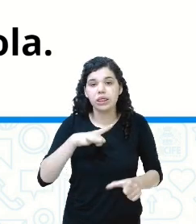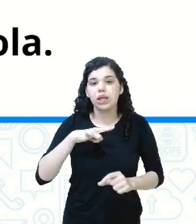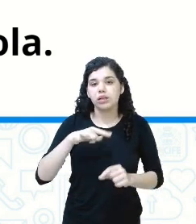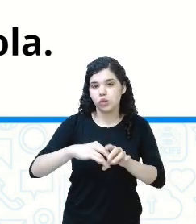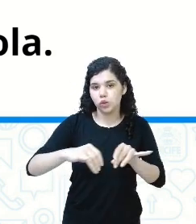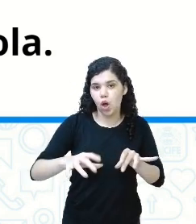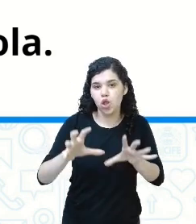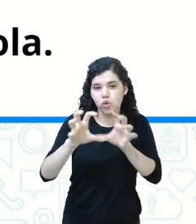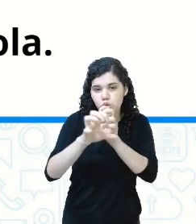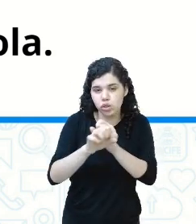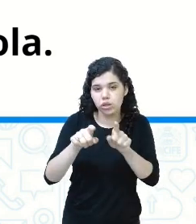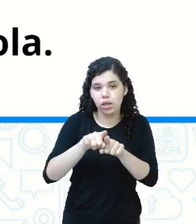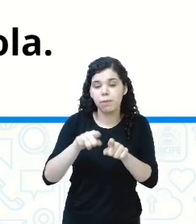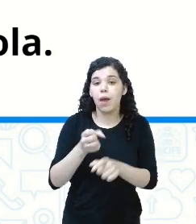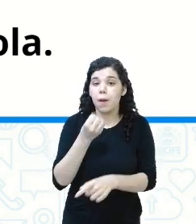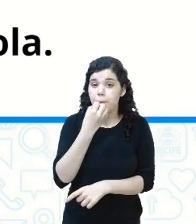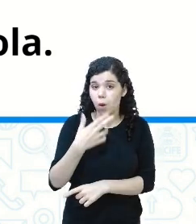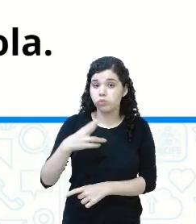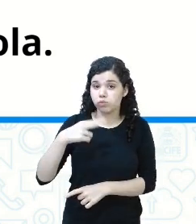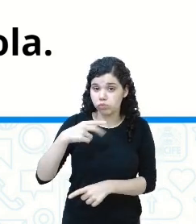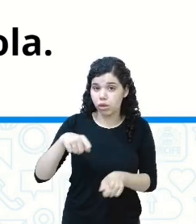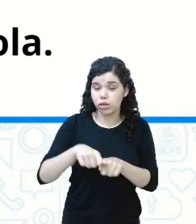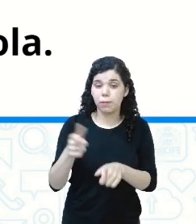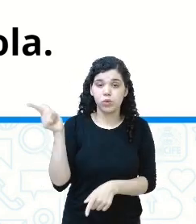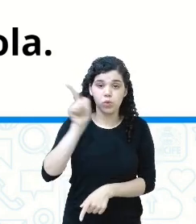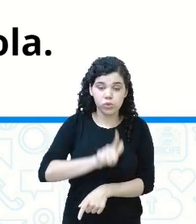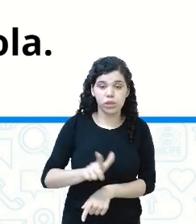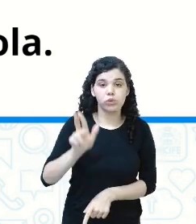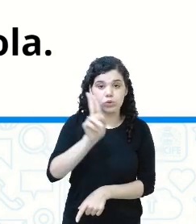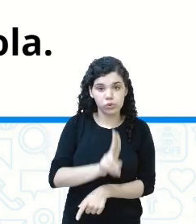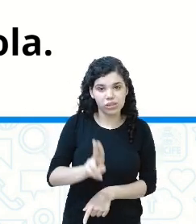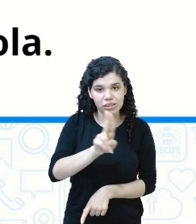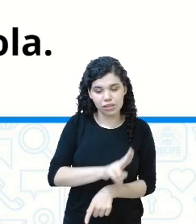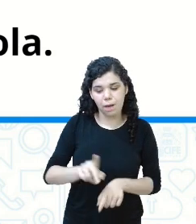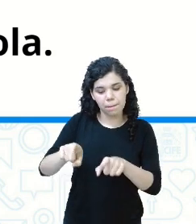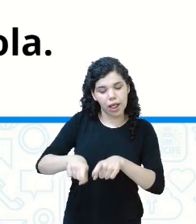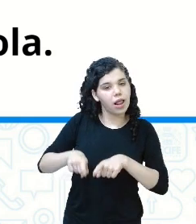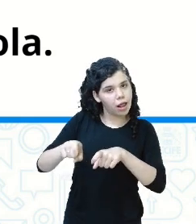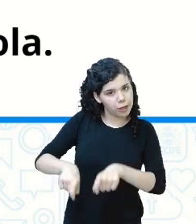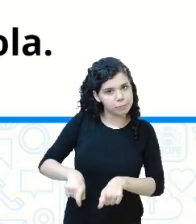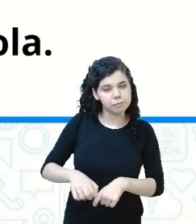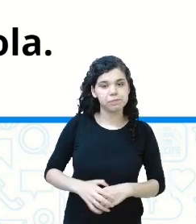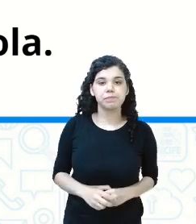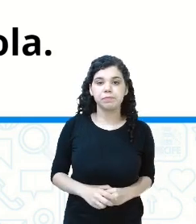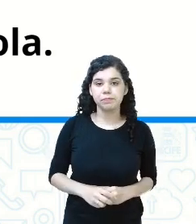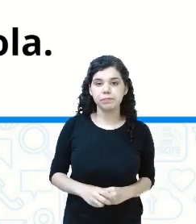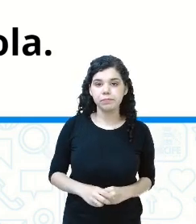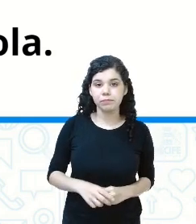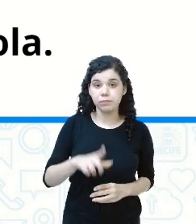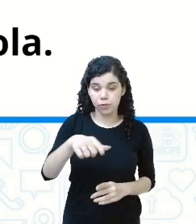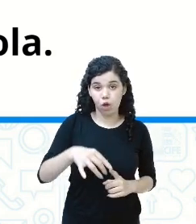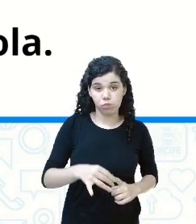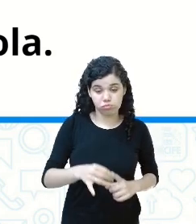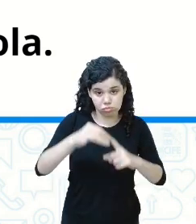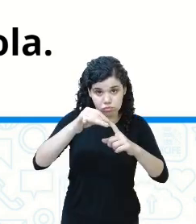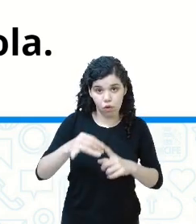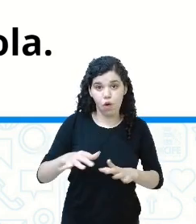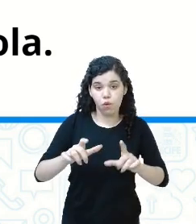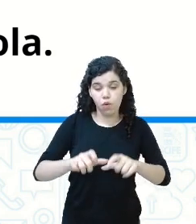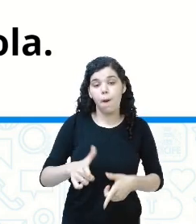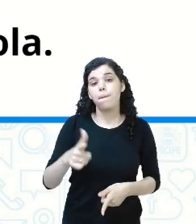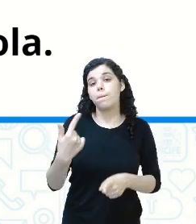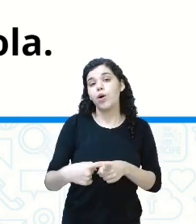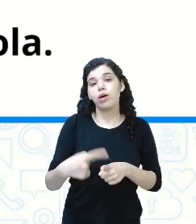escuro. Ele é muito fértil e muito utilizado na produção agrícola. Um destaque para esse solo,